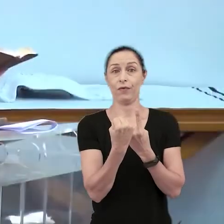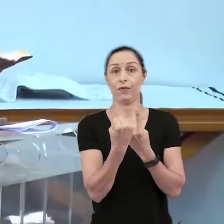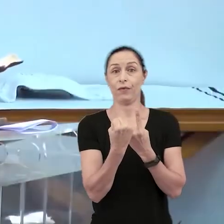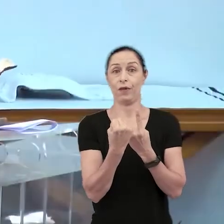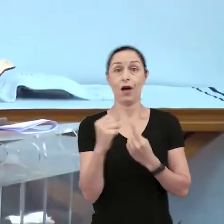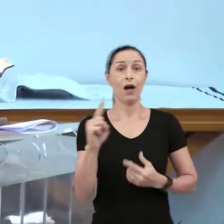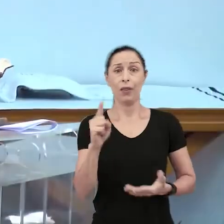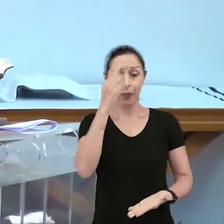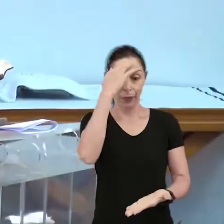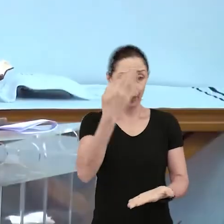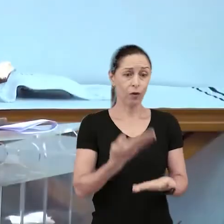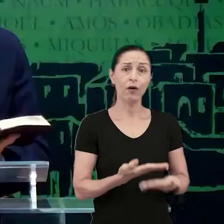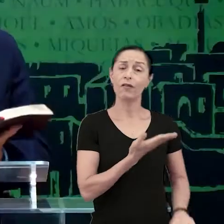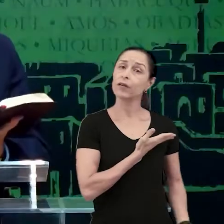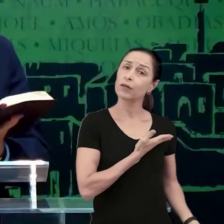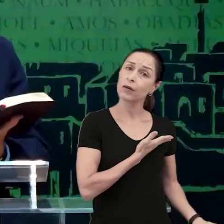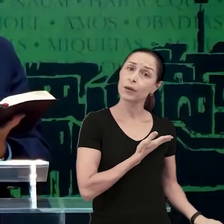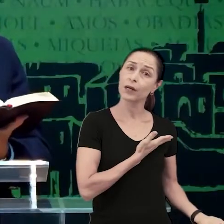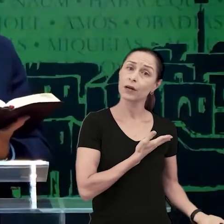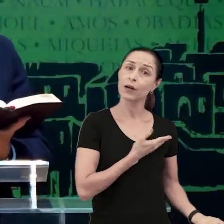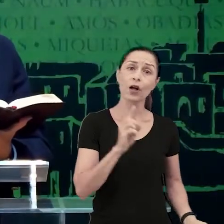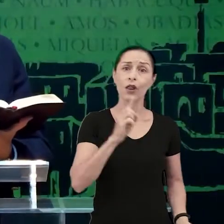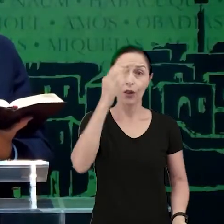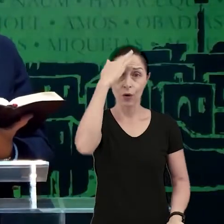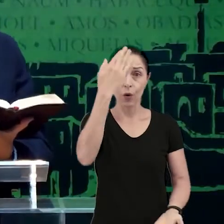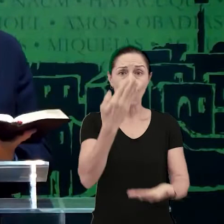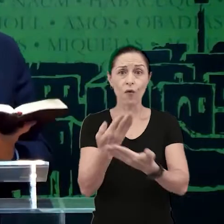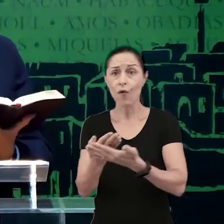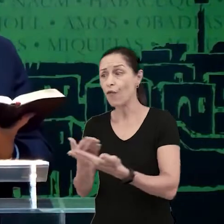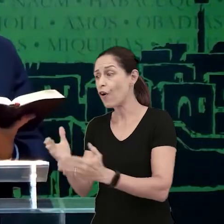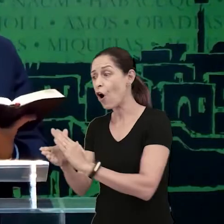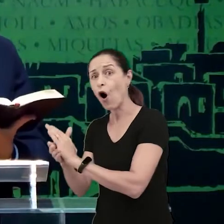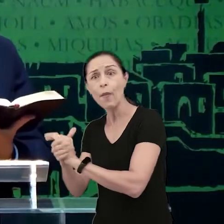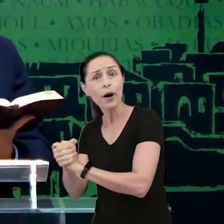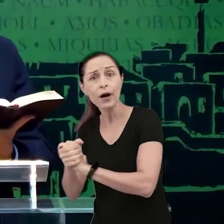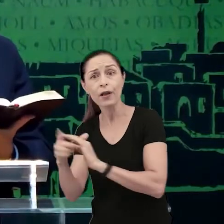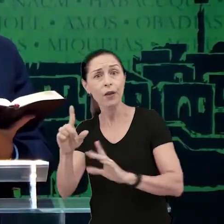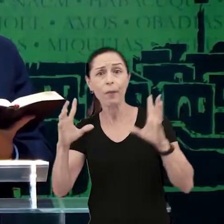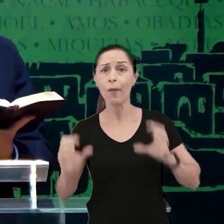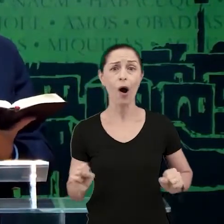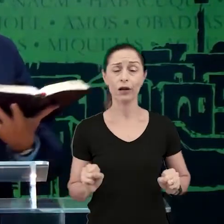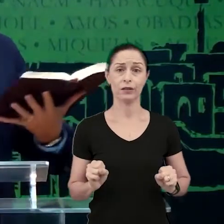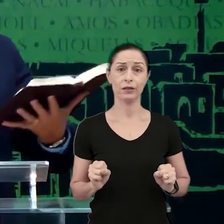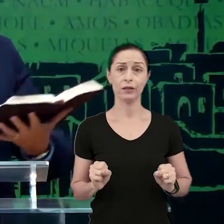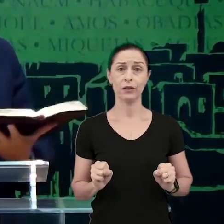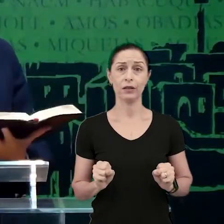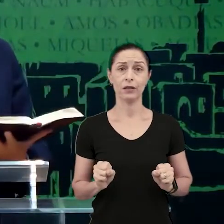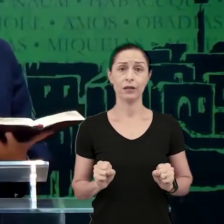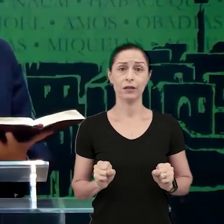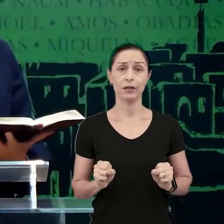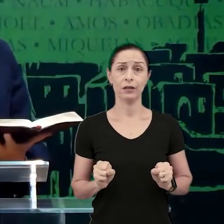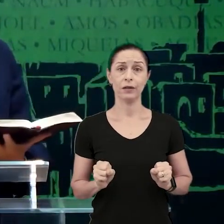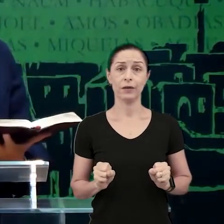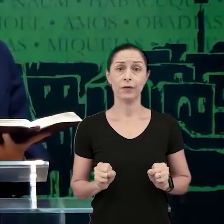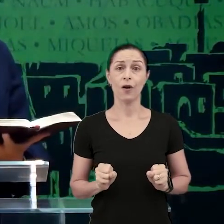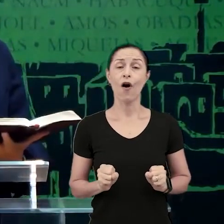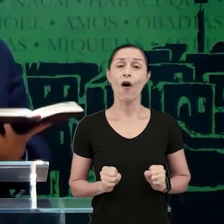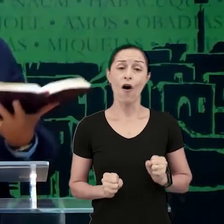Nem no amigo você confia, nem no companheiro você confia, não pode confiar. Aquele que diz que é seu amigo não